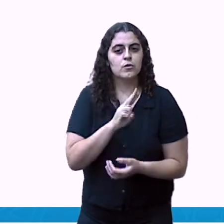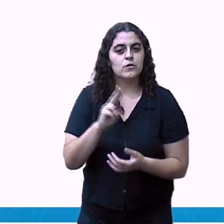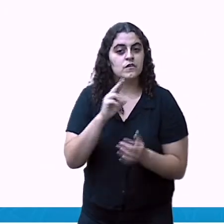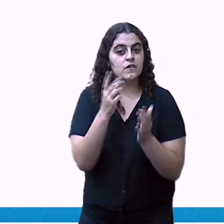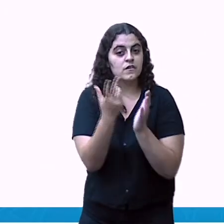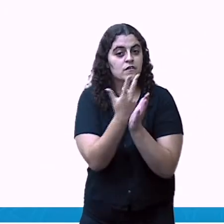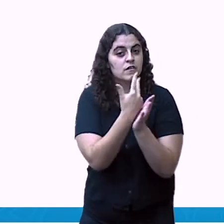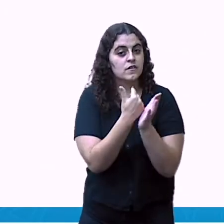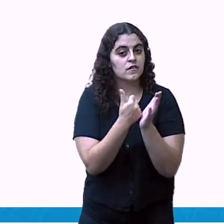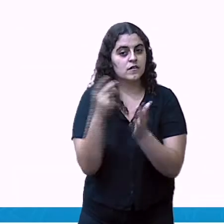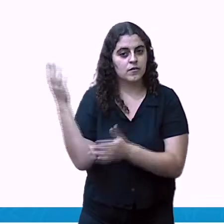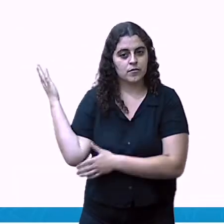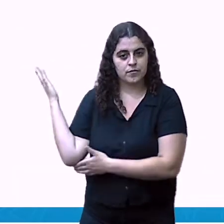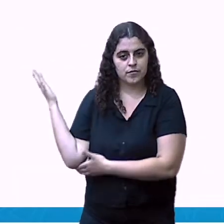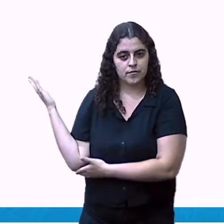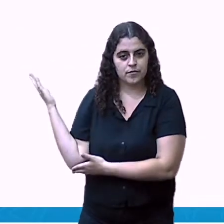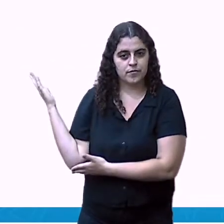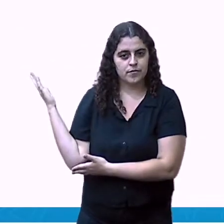esses emojis.